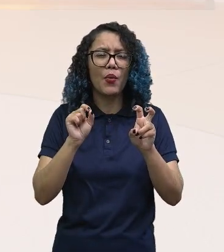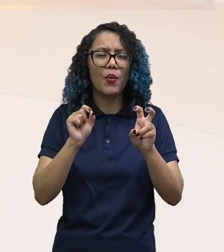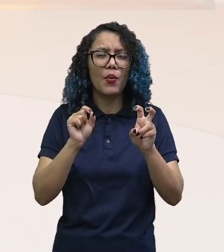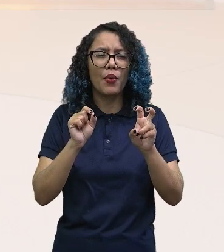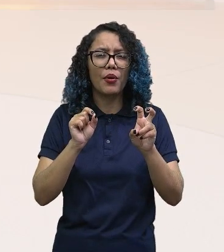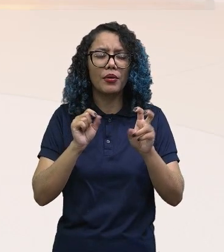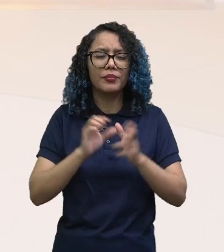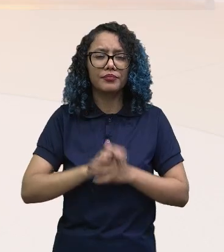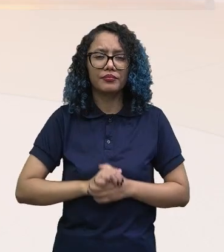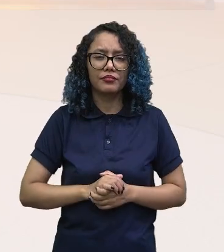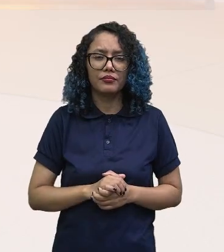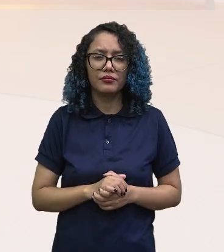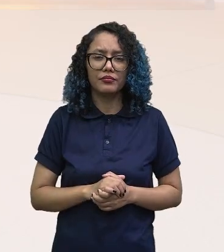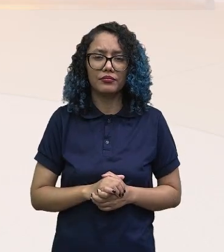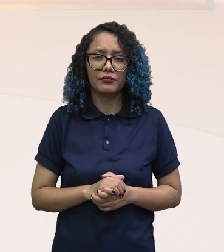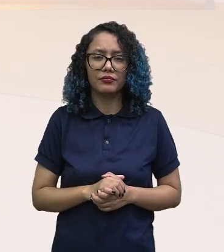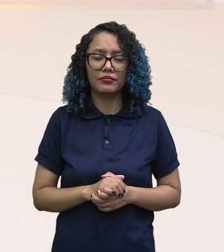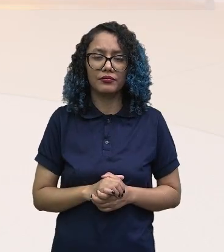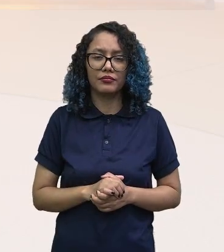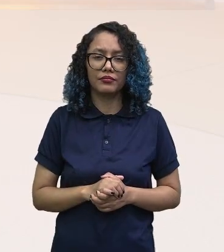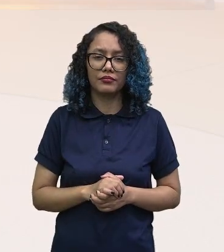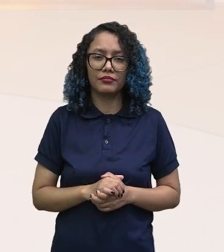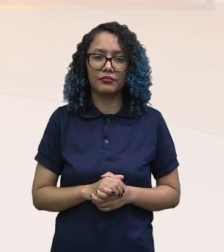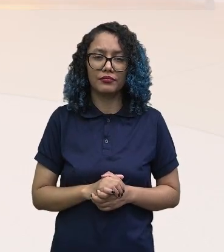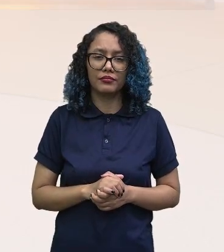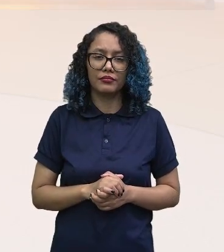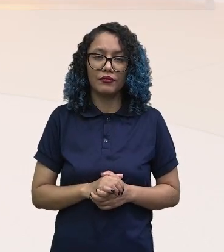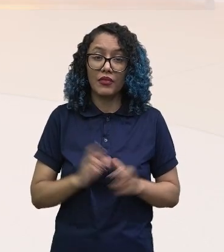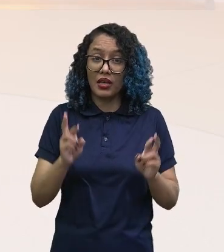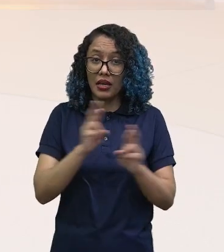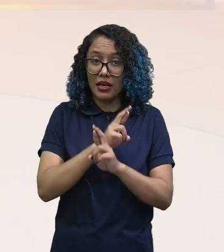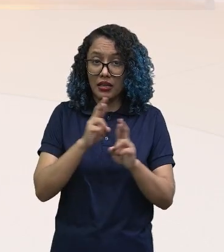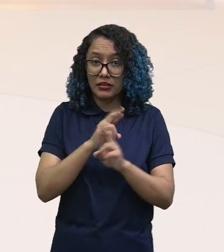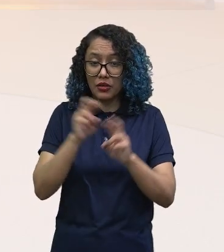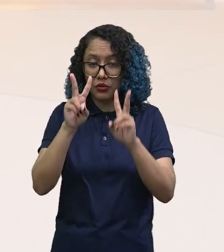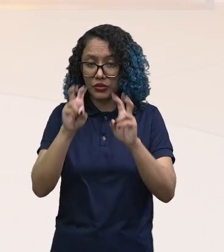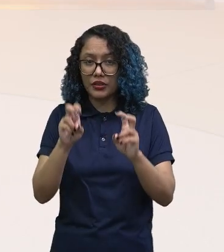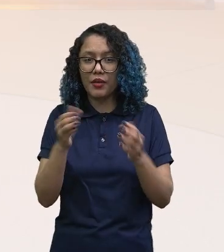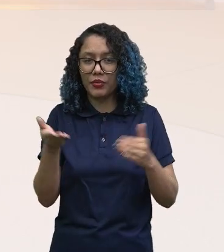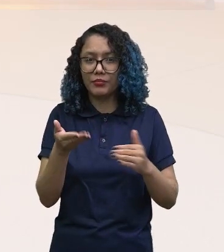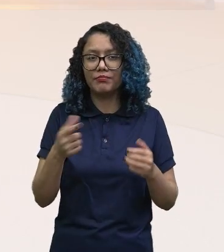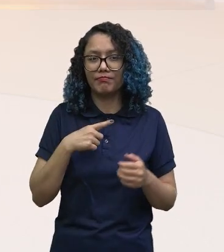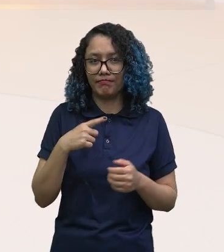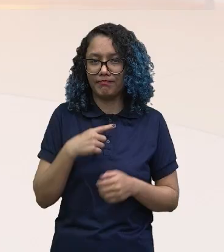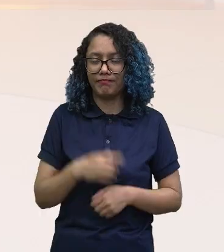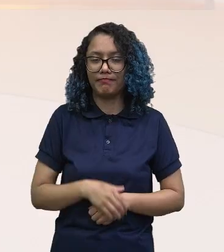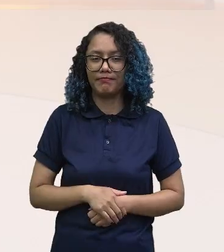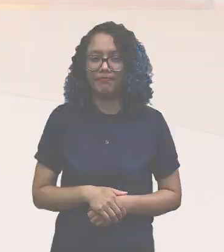conversa muito, né, com os temas contemporâneos.